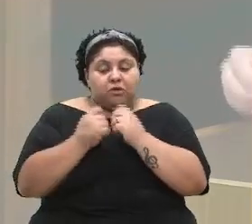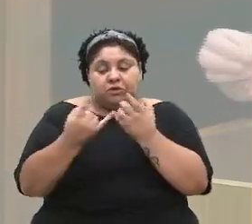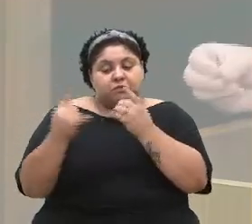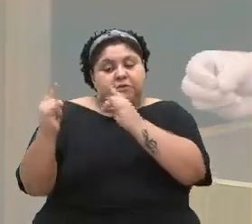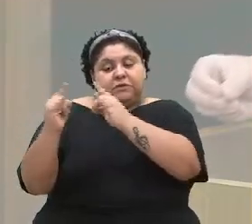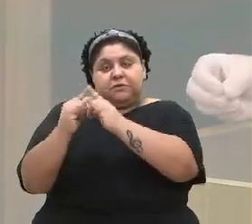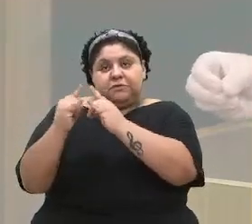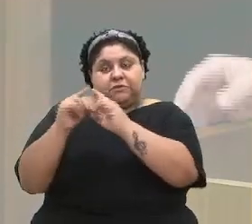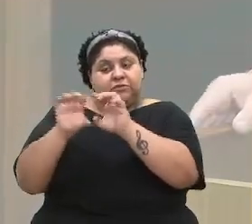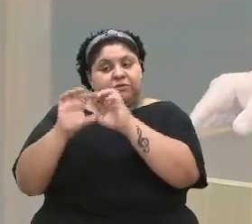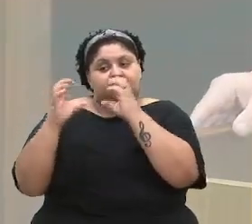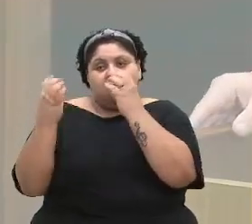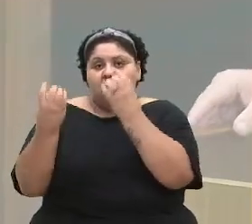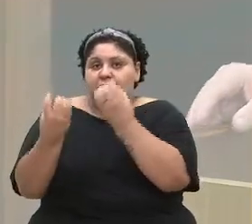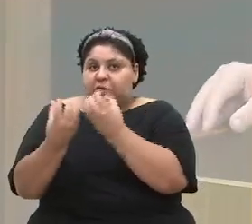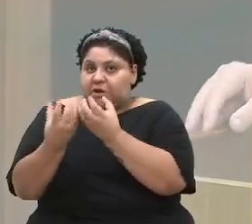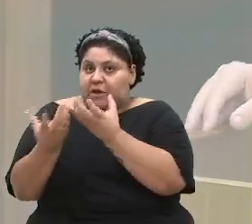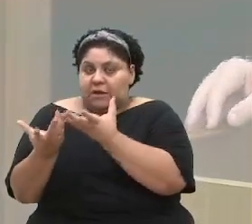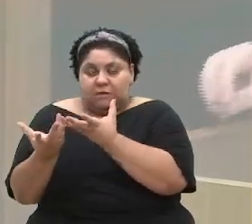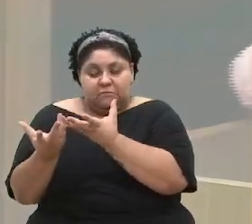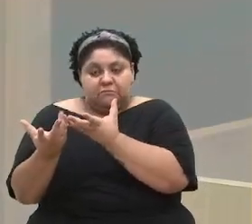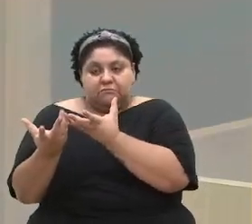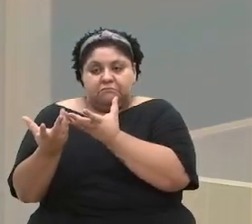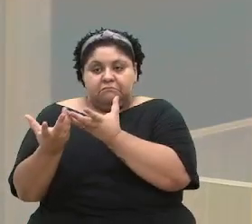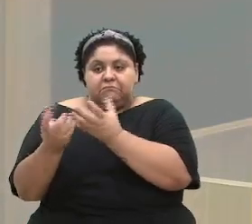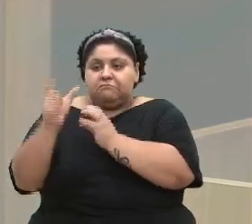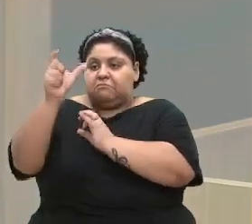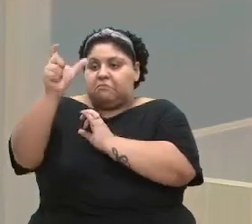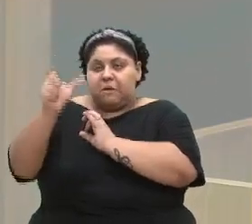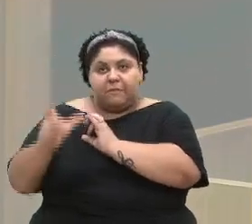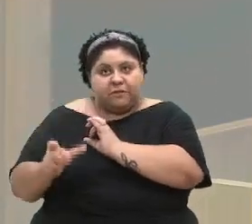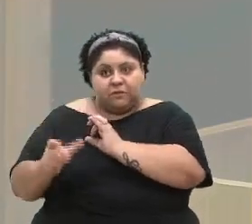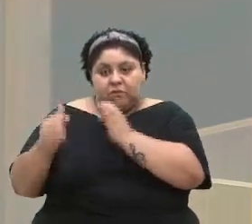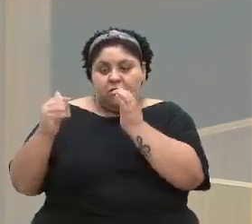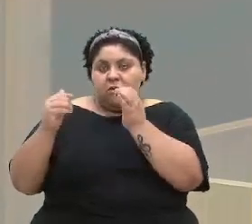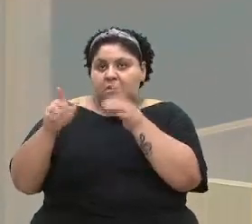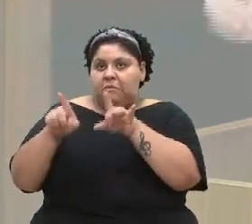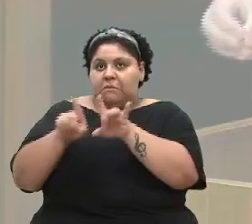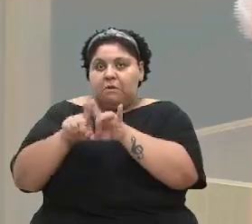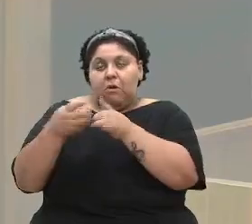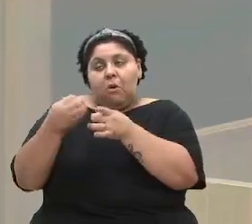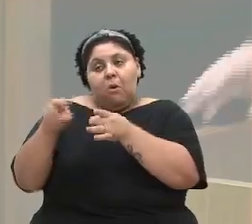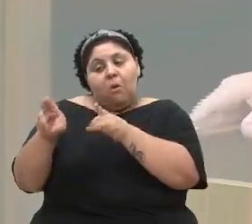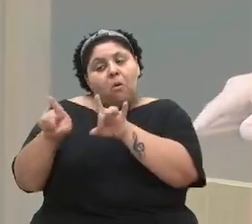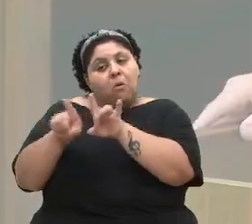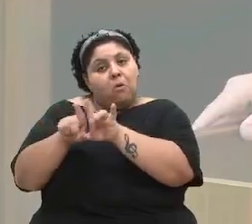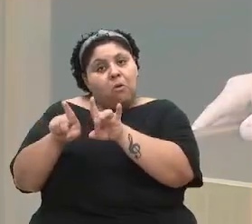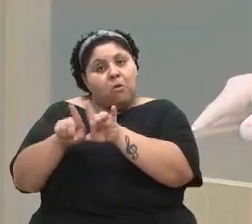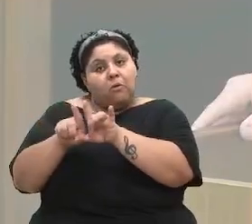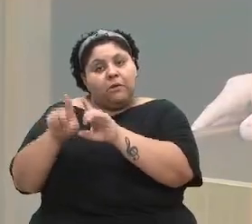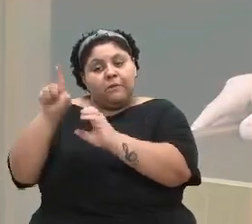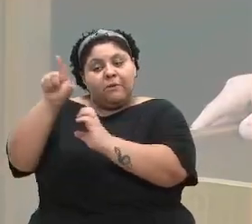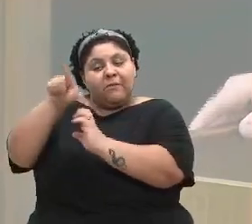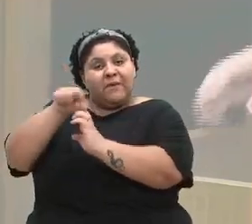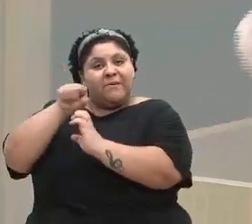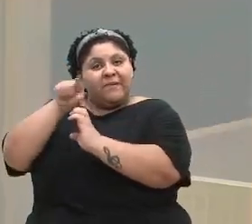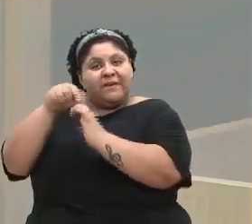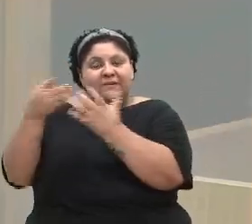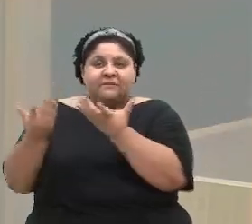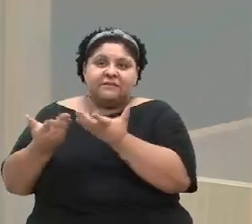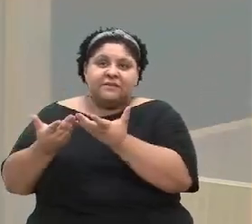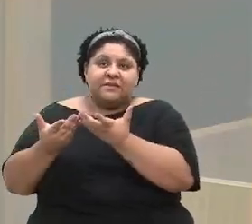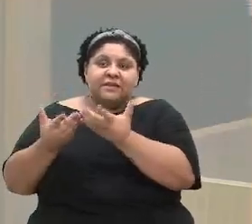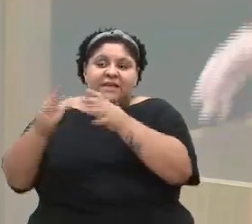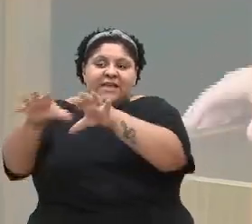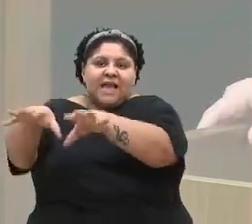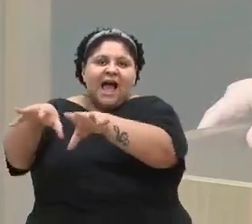entidade comunitária, pode ser uma pessoa física ou pode ser também uma empresa que